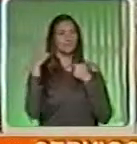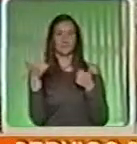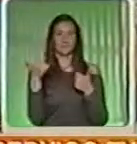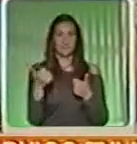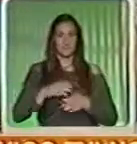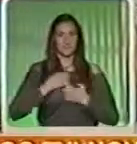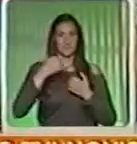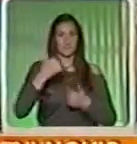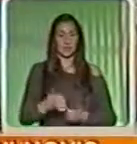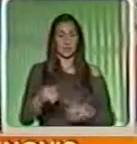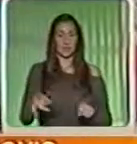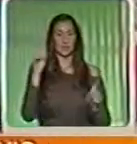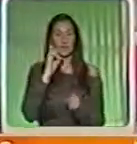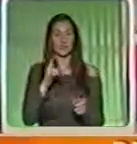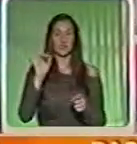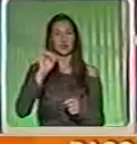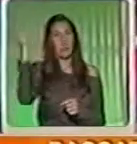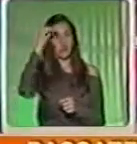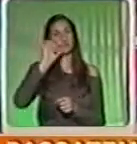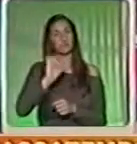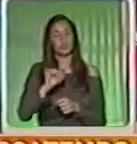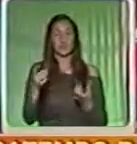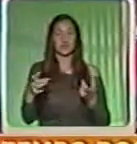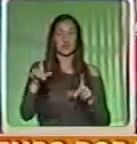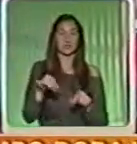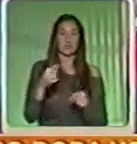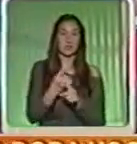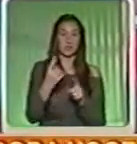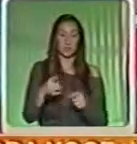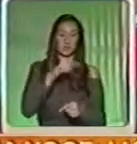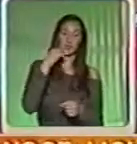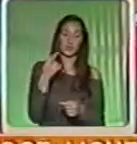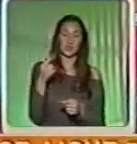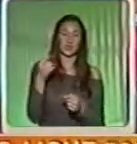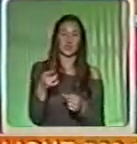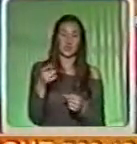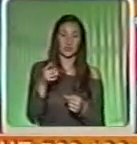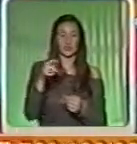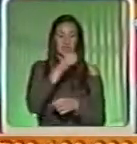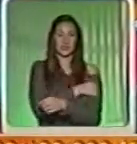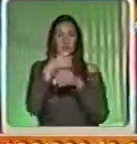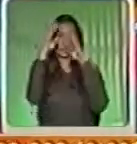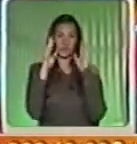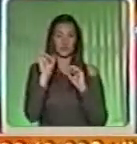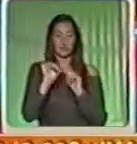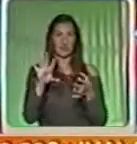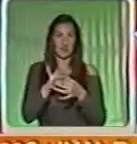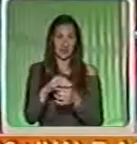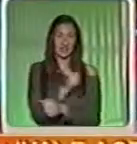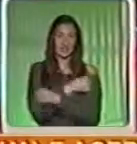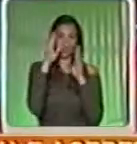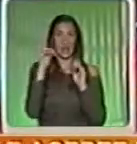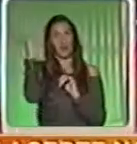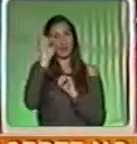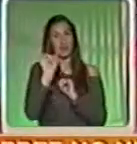E vamos ter desde música alentejana, exatamente porque também a doçaria conventual tem muito a ver com os conventos do Alentejo. Claro